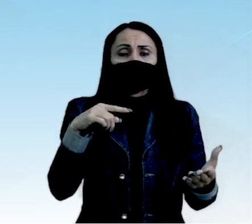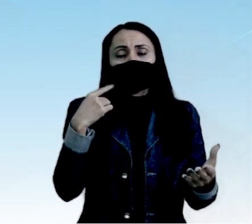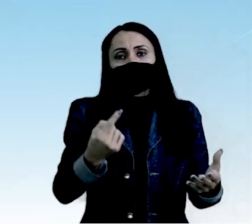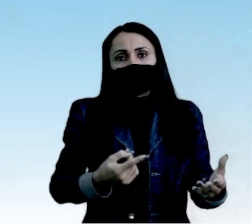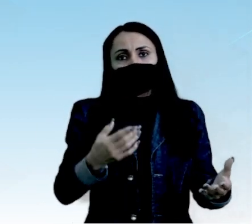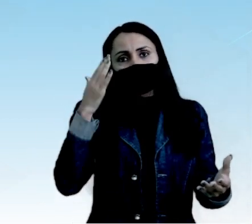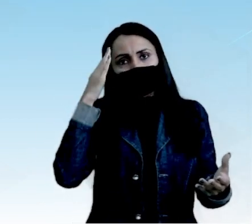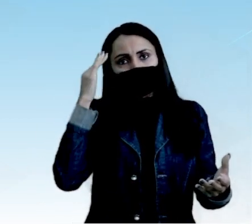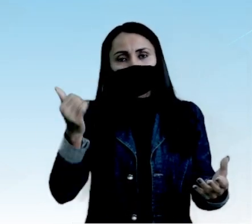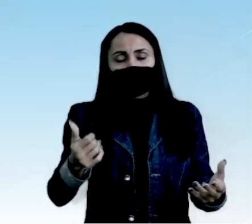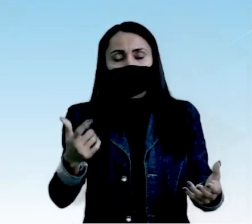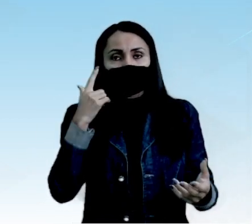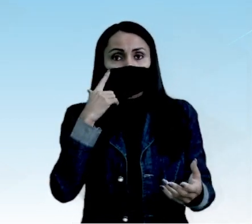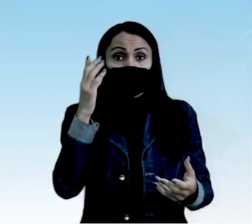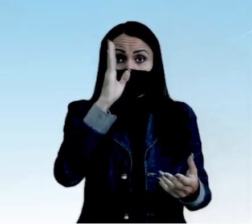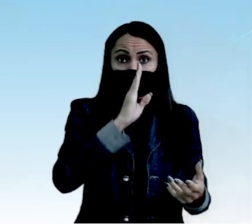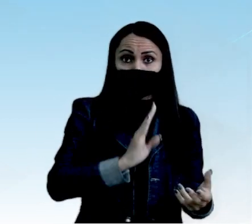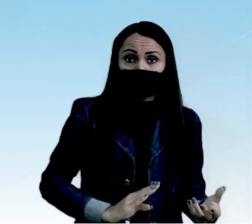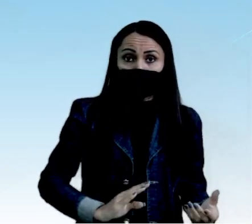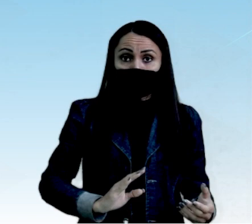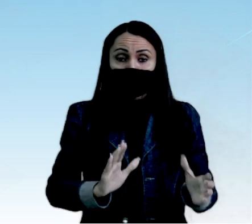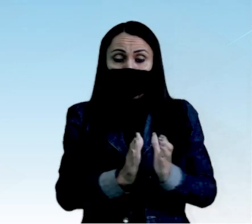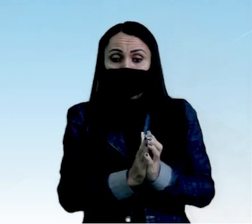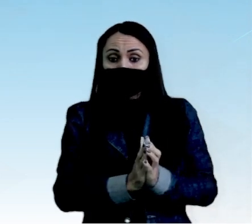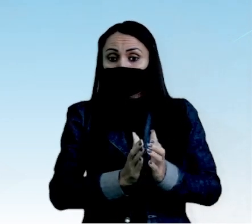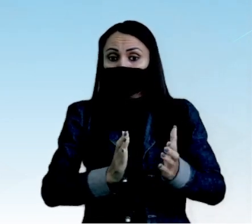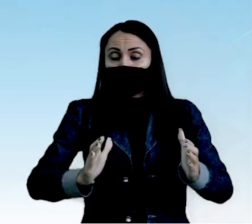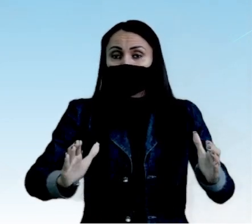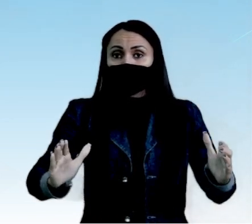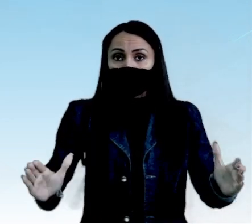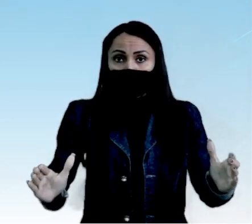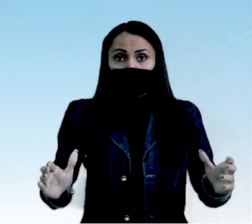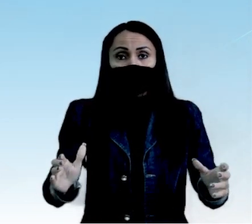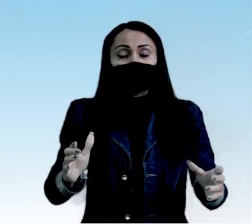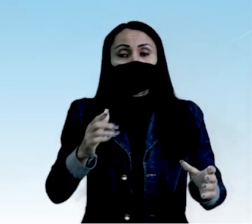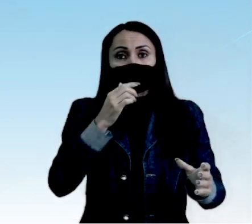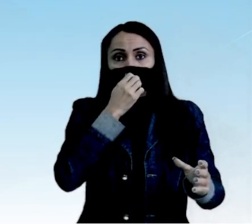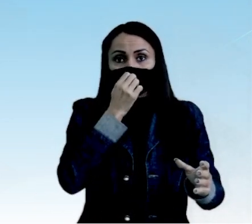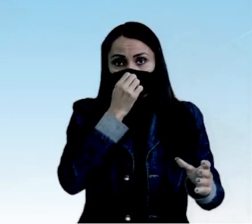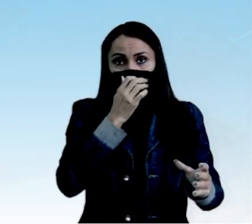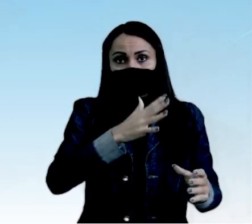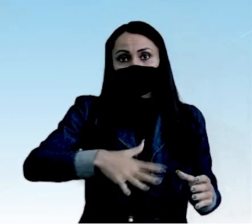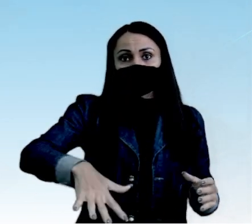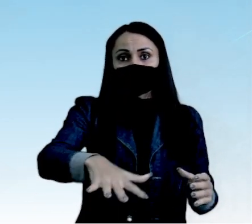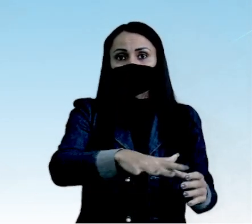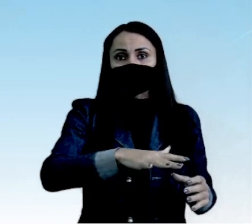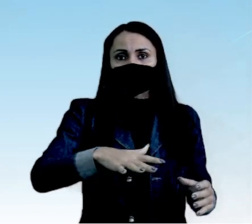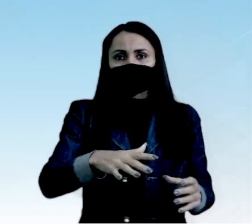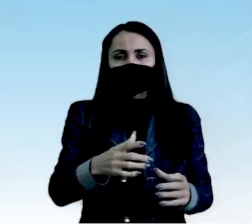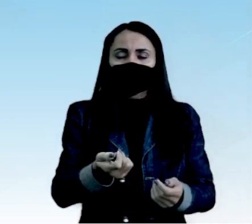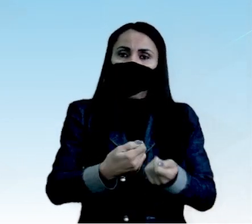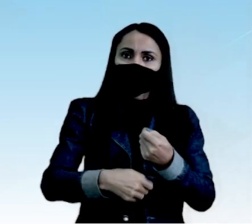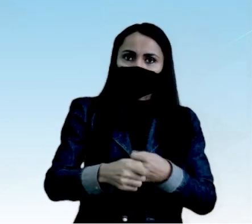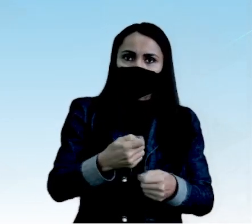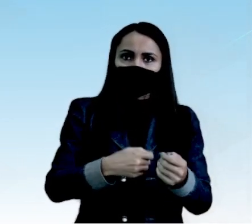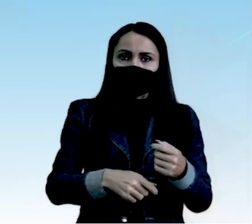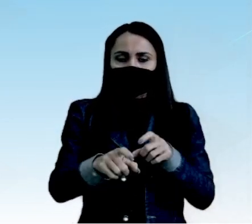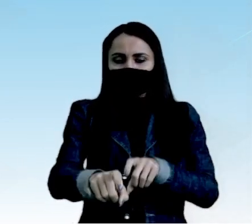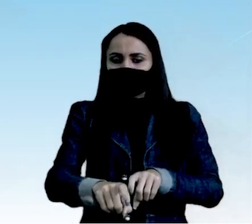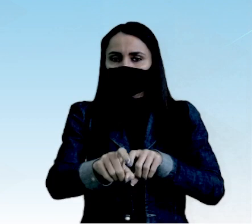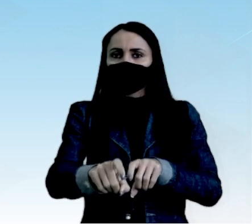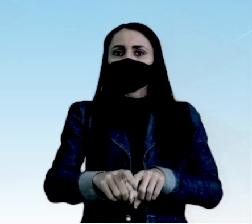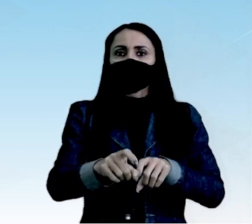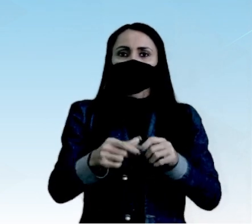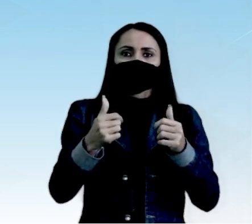né? Brasil é um dos maiores importadores aí no agronegócio. A gente é muito bom nisso, tá?